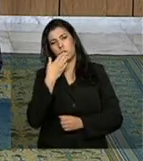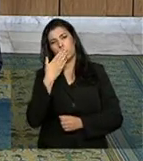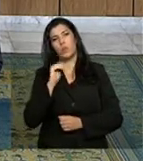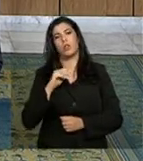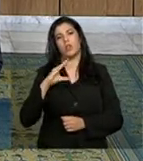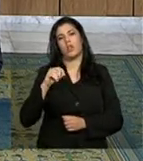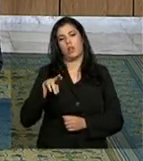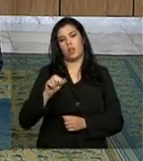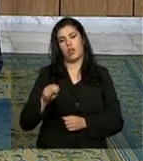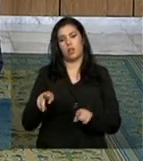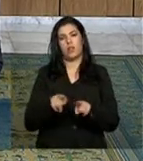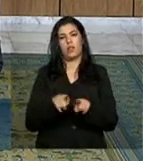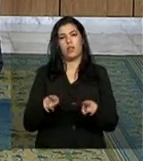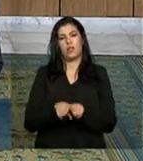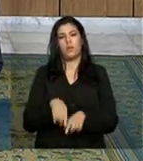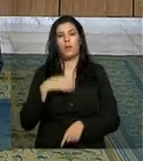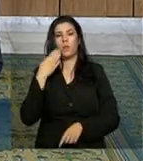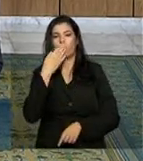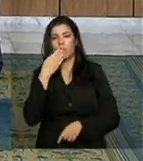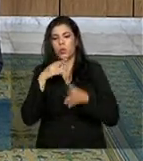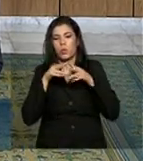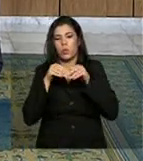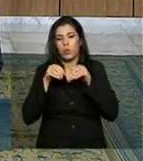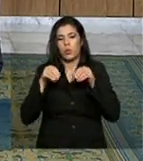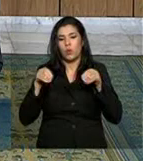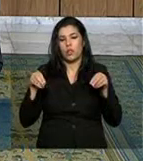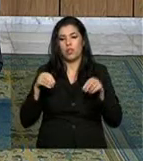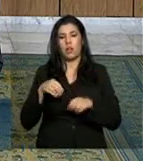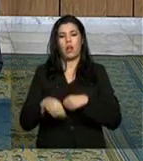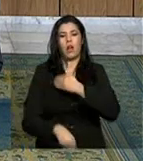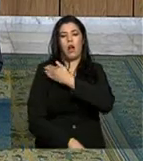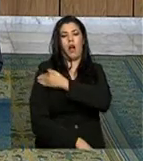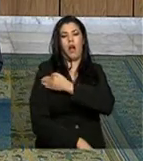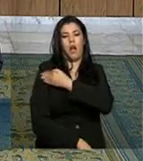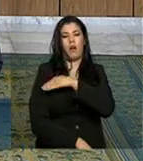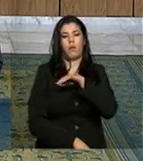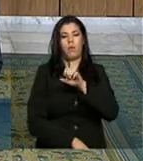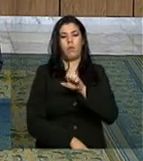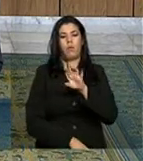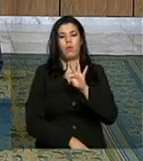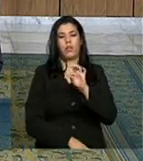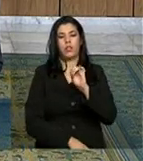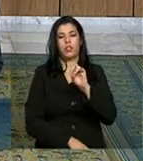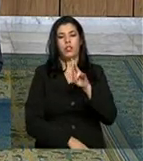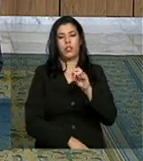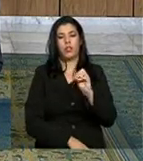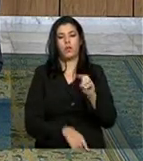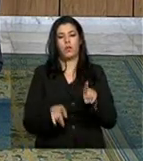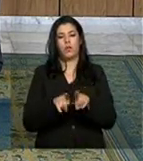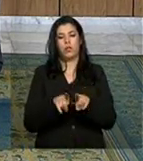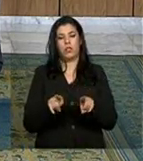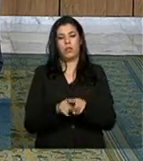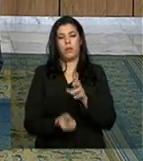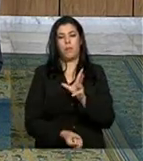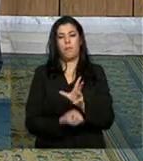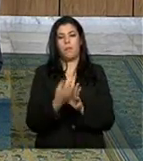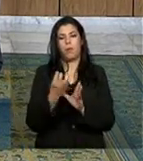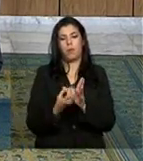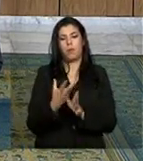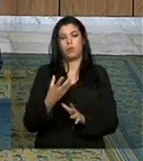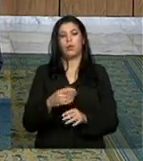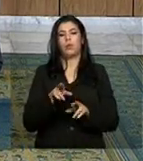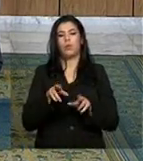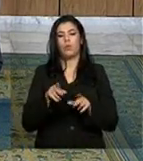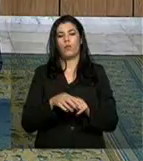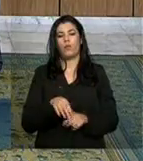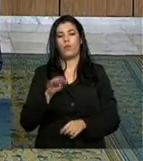produtos manufaturados, como o açúcar refinado, o álcool etílico, produtos químicos orgânicos e também produtos básicos, como o